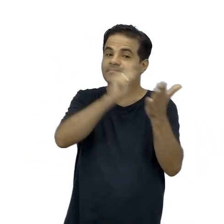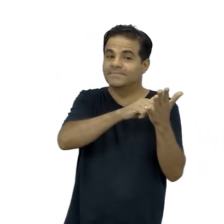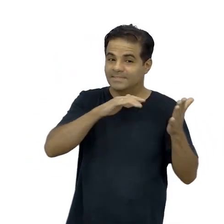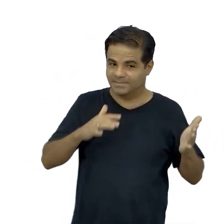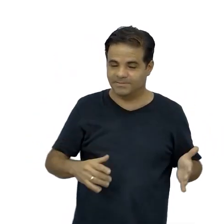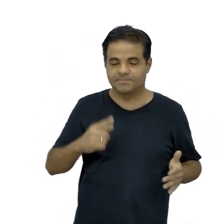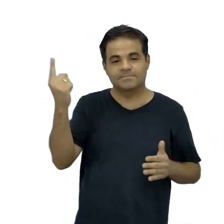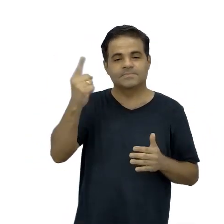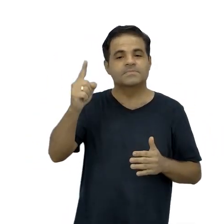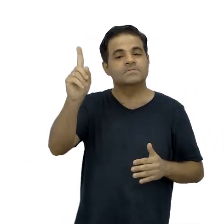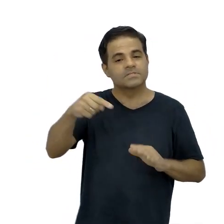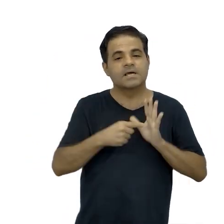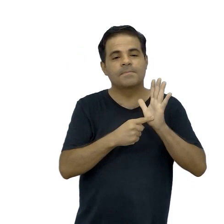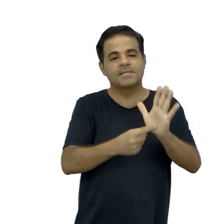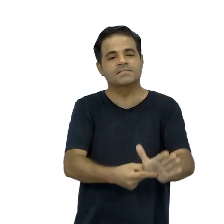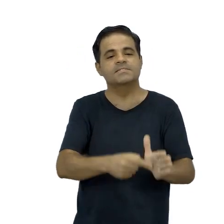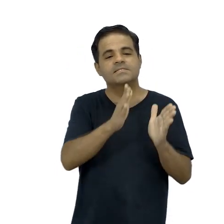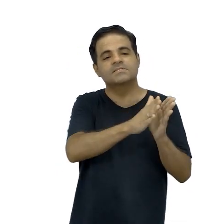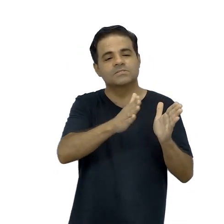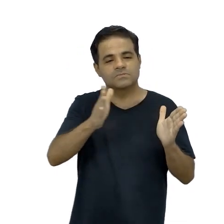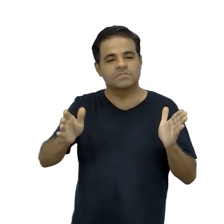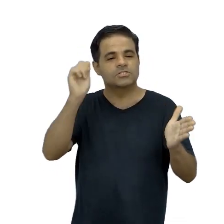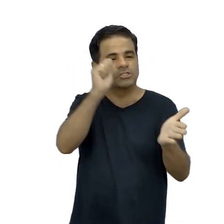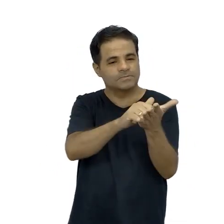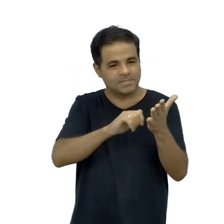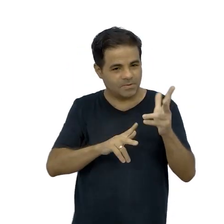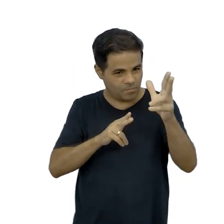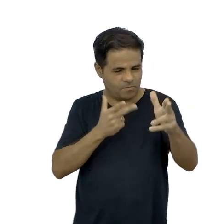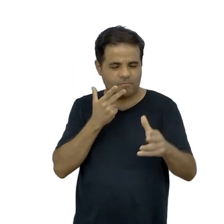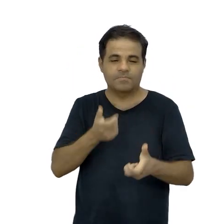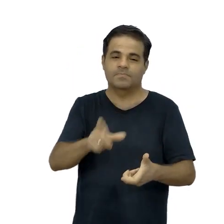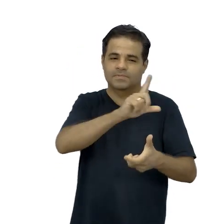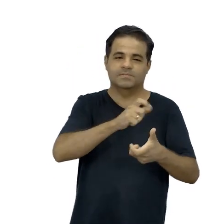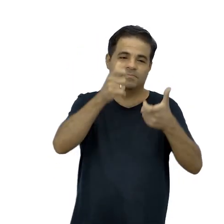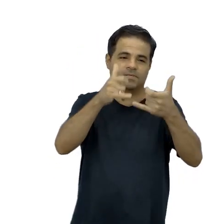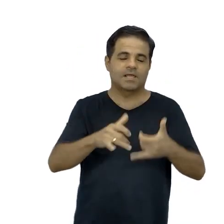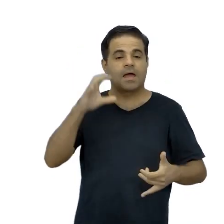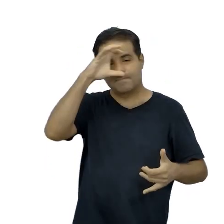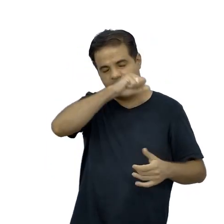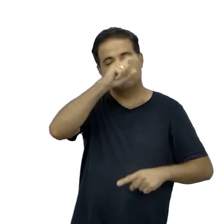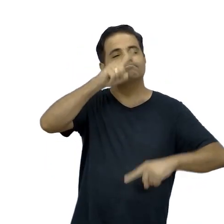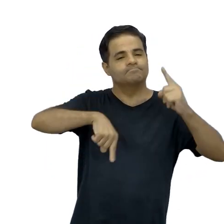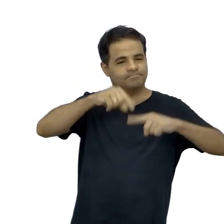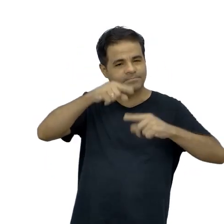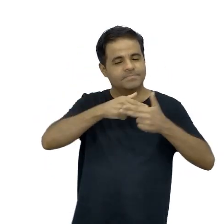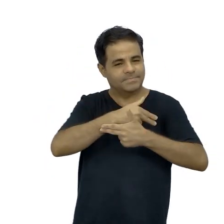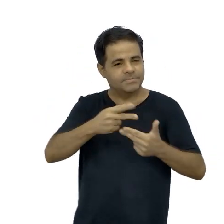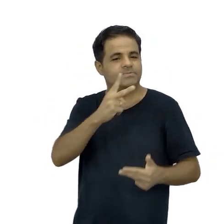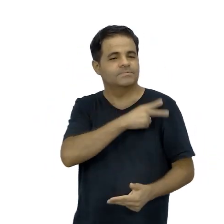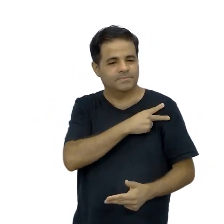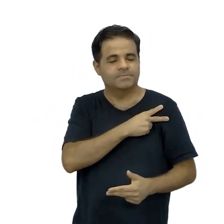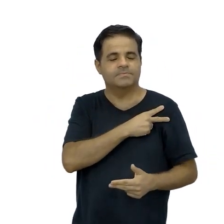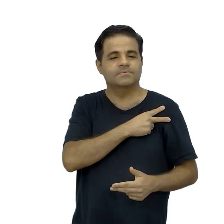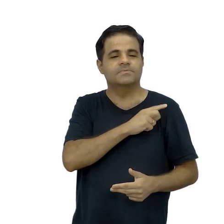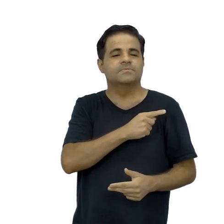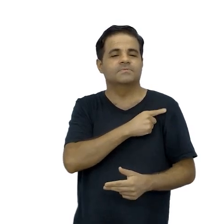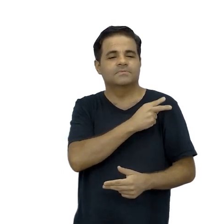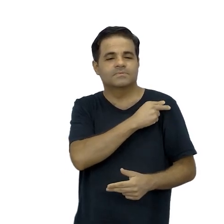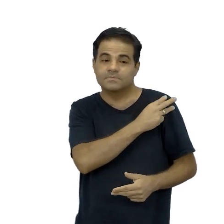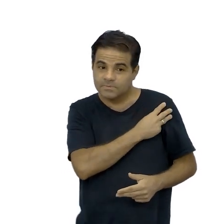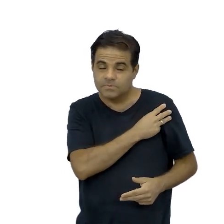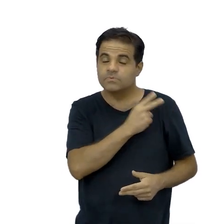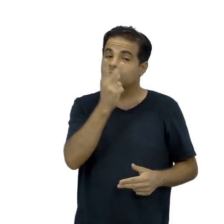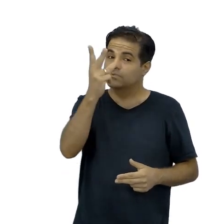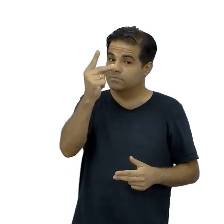primeiro momento é apresentar a sequência de atividades, como eu falei, tá, do material Aprender Sempre da segunda série do ensino médio. O